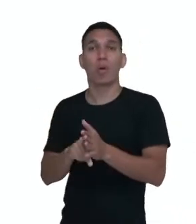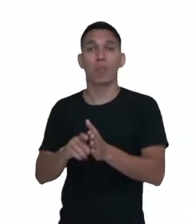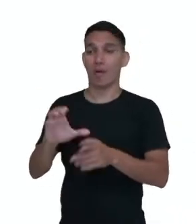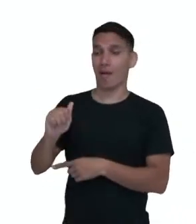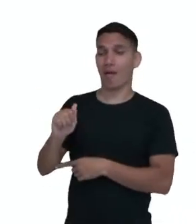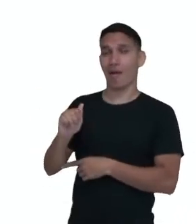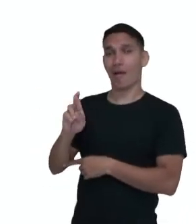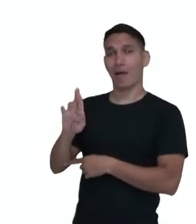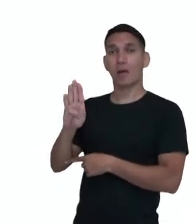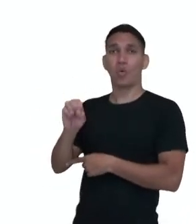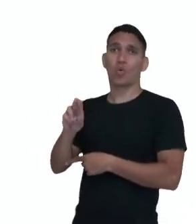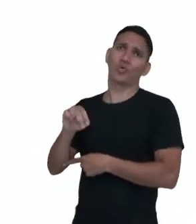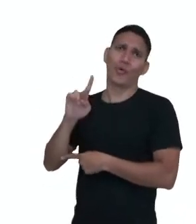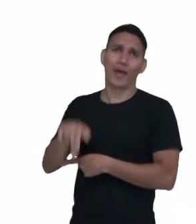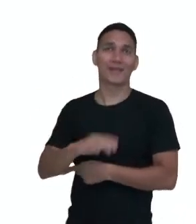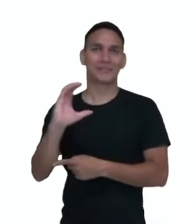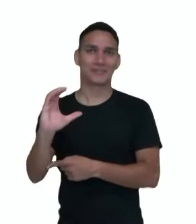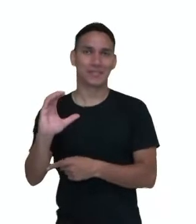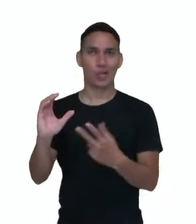o carbono 12.